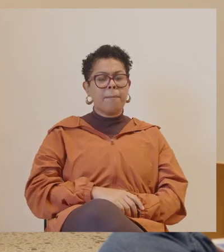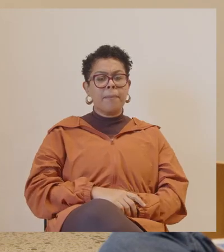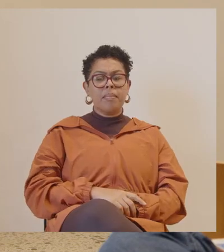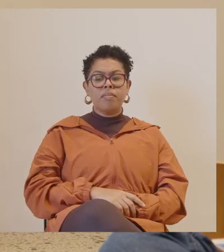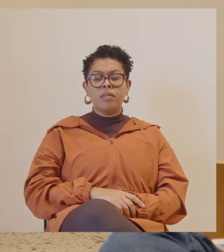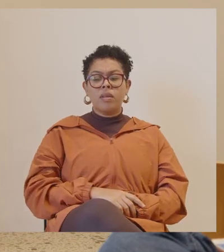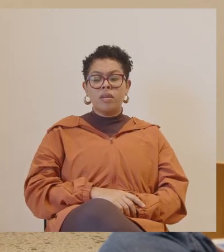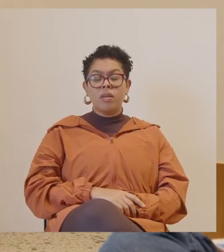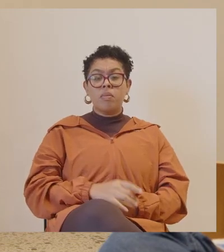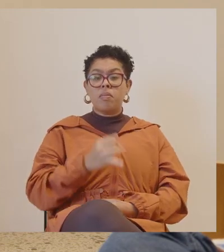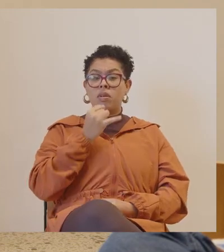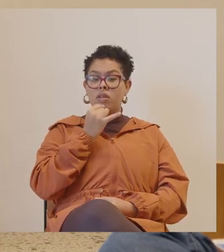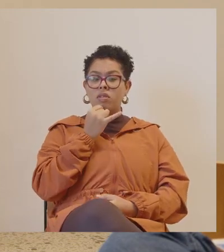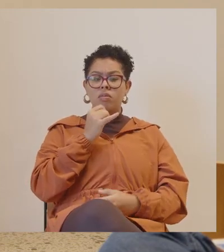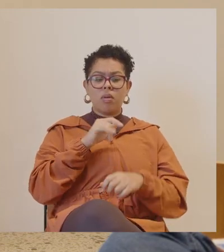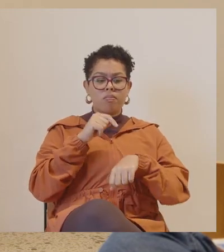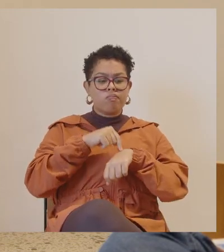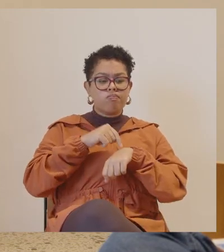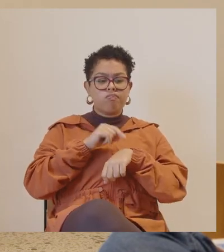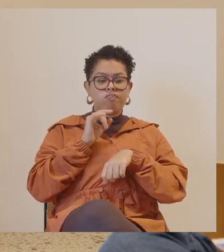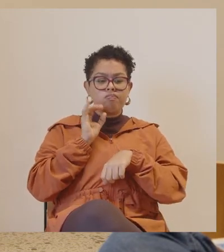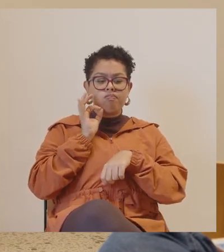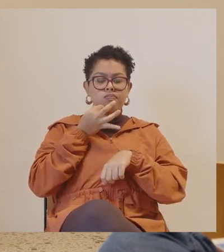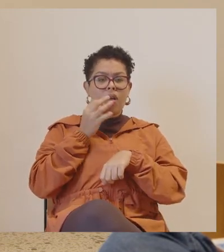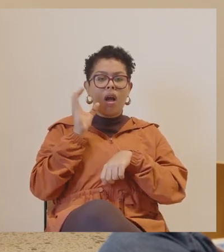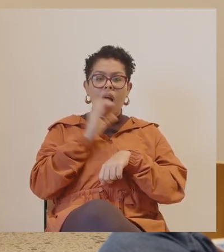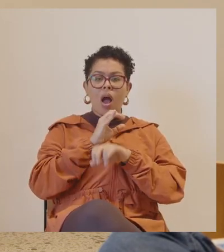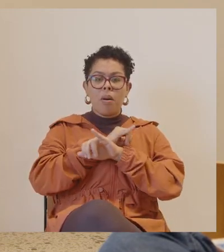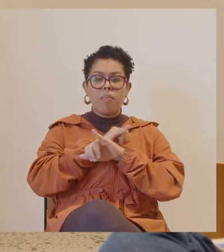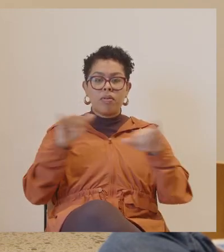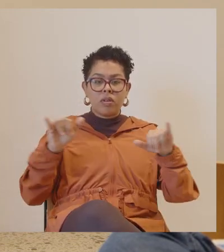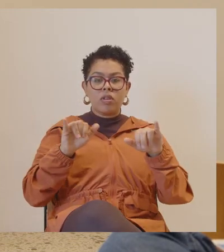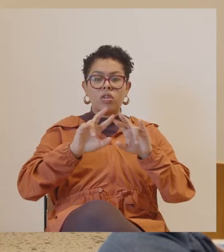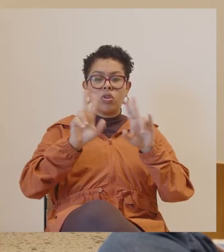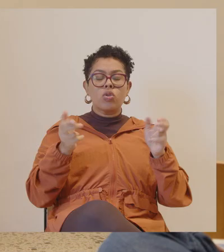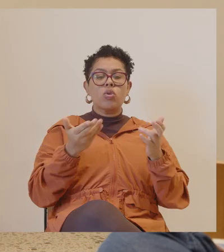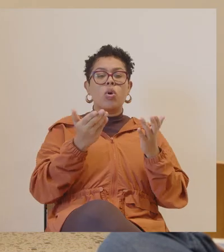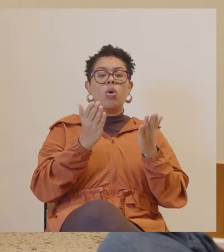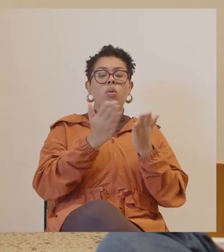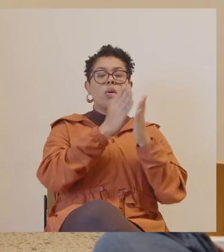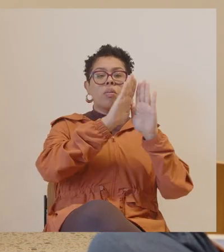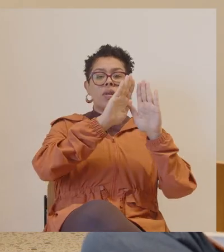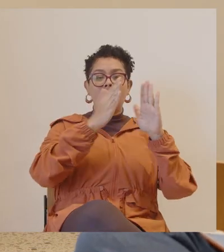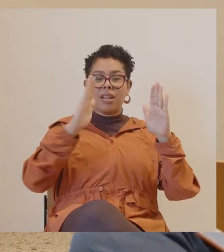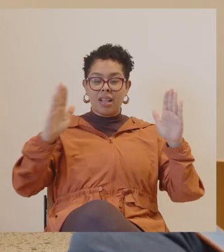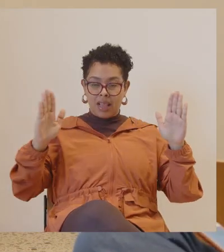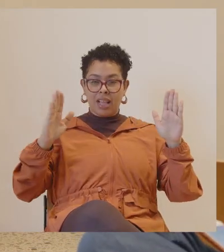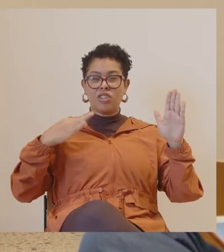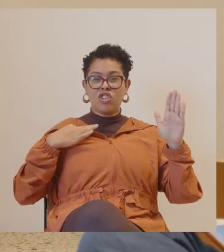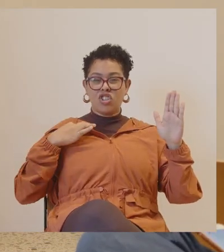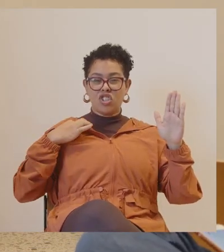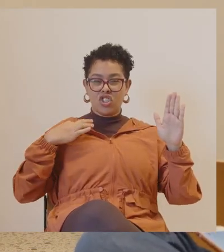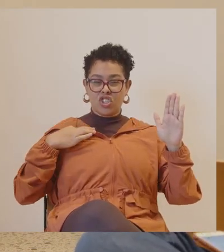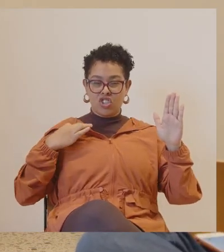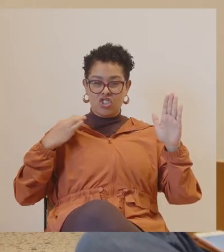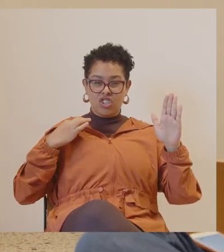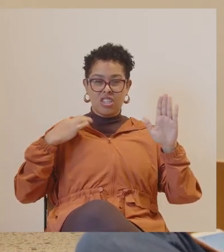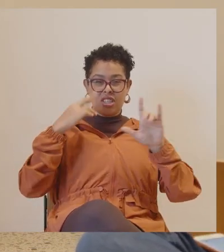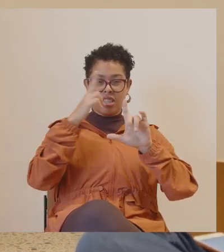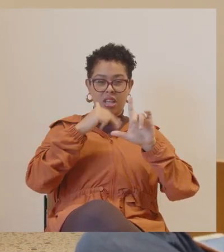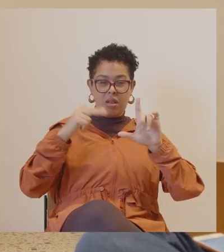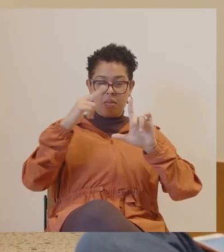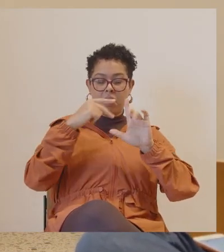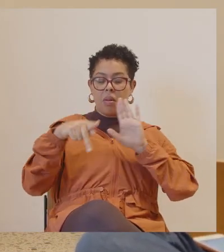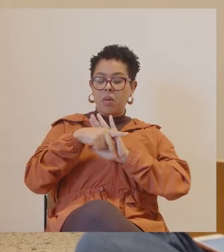tinha acabado de sair, na verdade, um catálogo sobre a coleção de estampas japonesas do Monet. Então, se a gente olha esse catálogo da